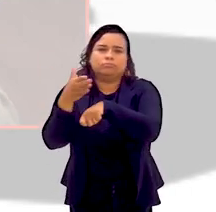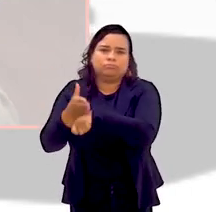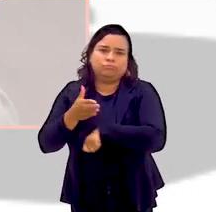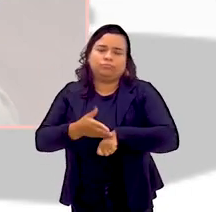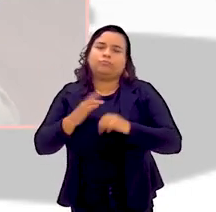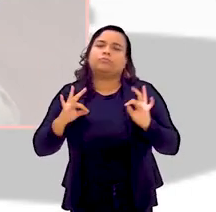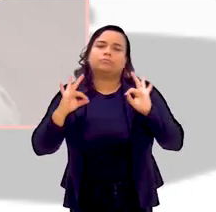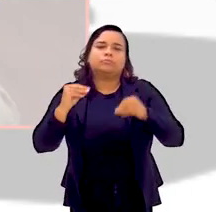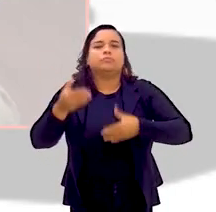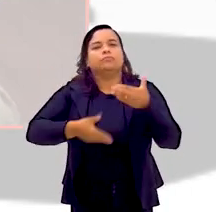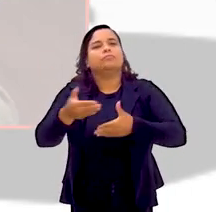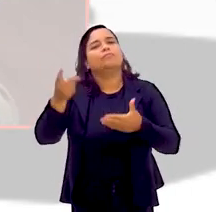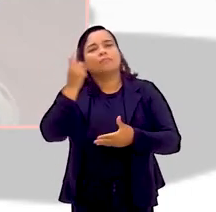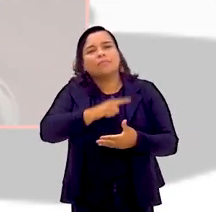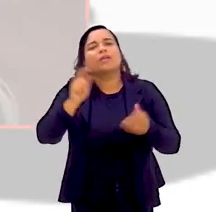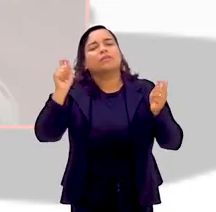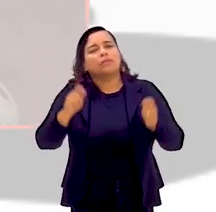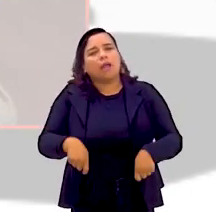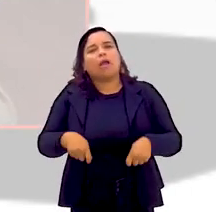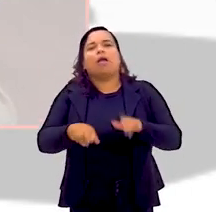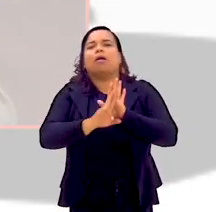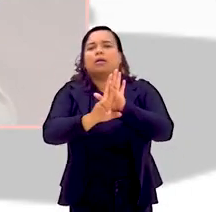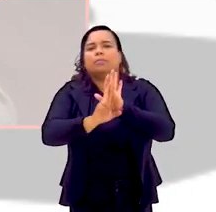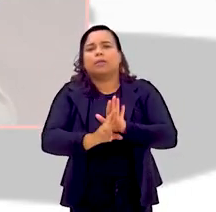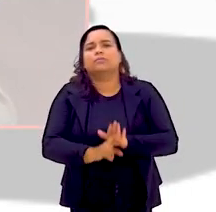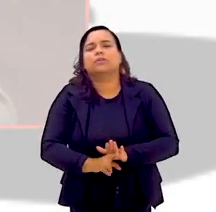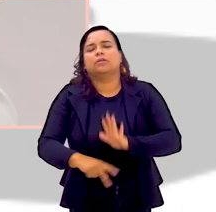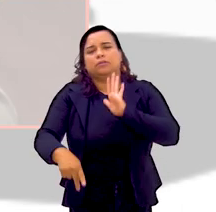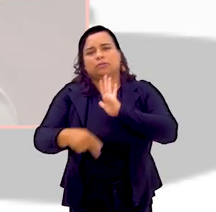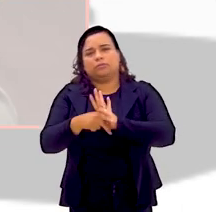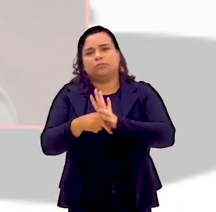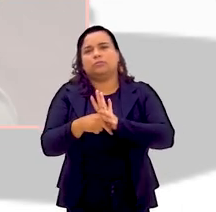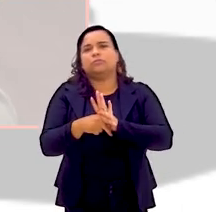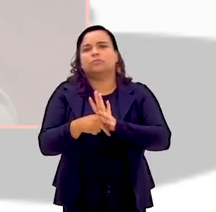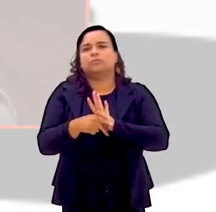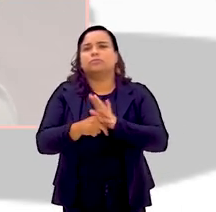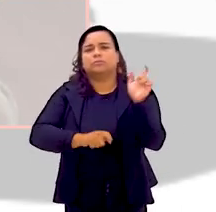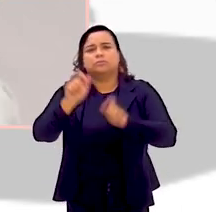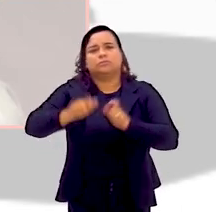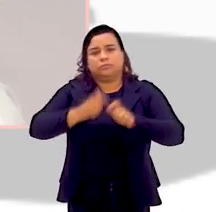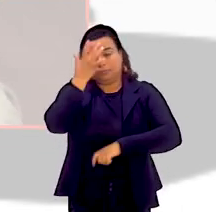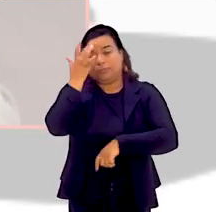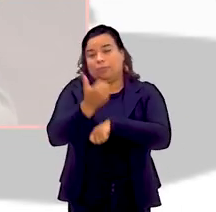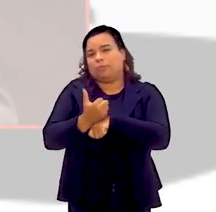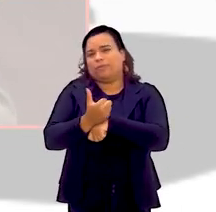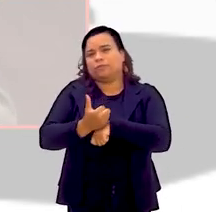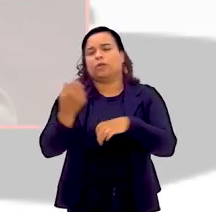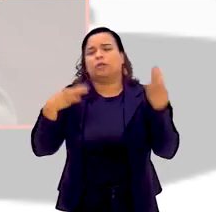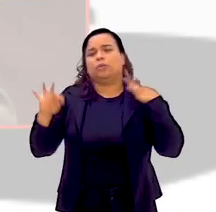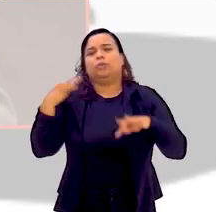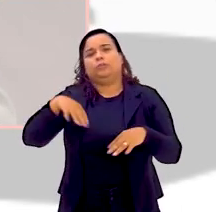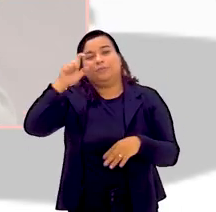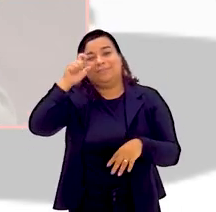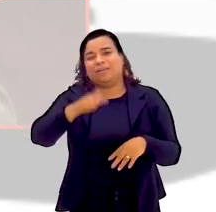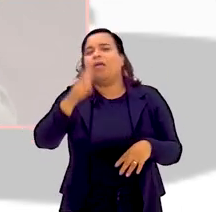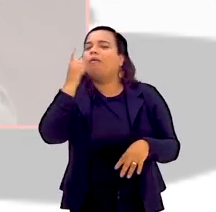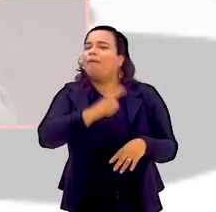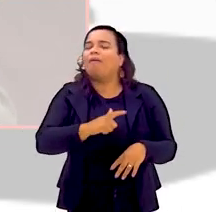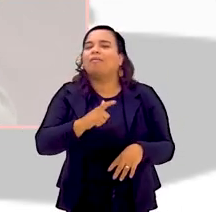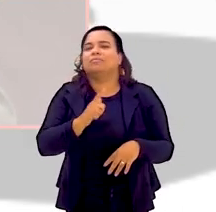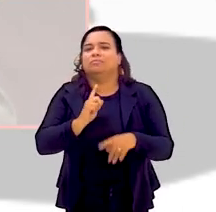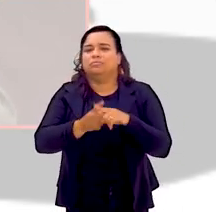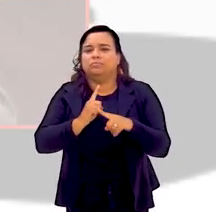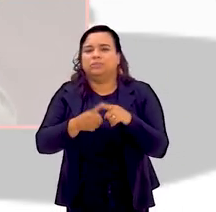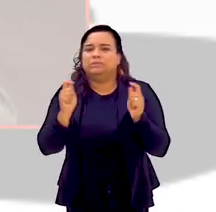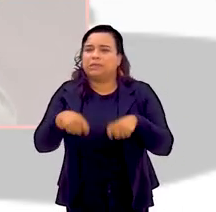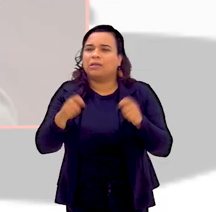conseguimos fazer com que todos os processos que representam a atração dos agentes de viagem, todos aqueles interessados em estar na Barra, que esse retorno